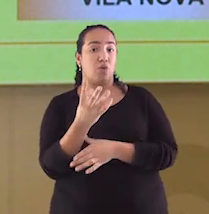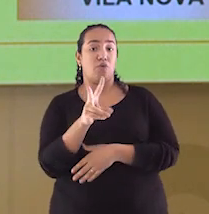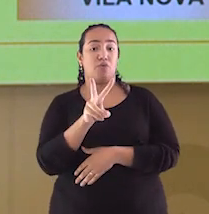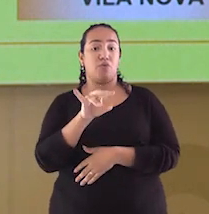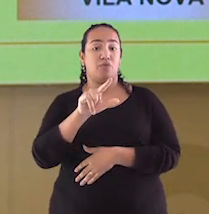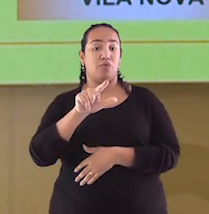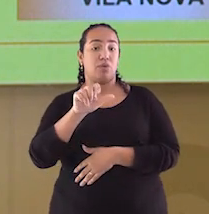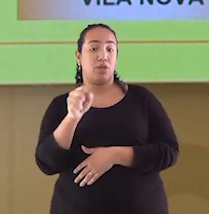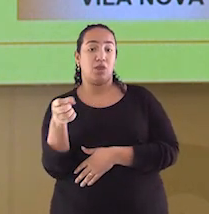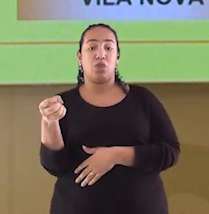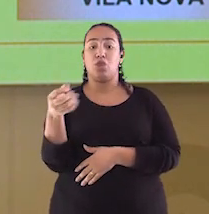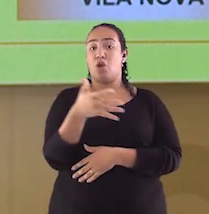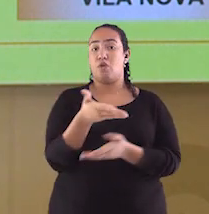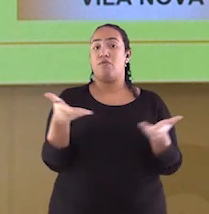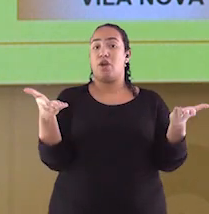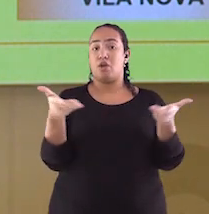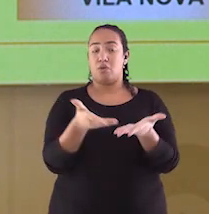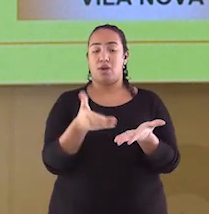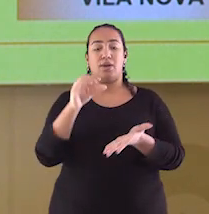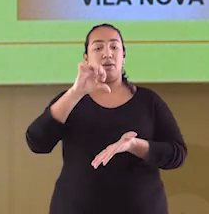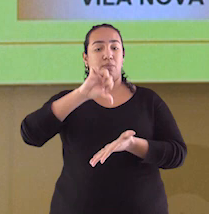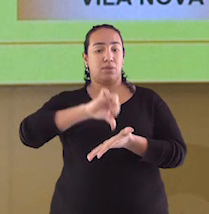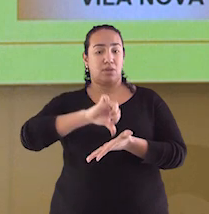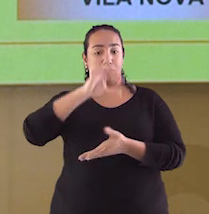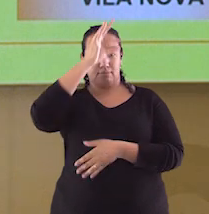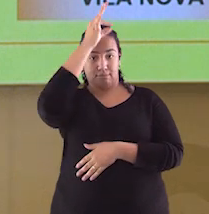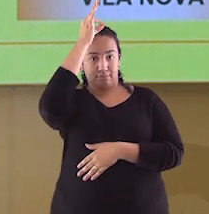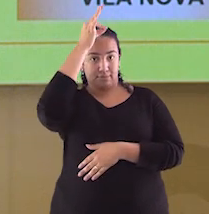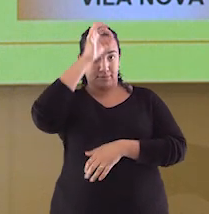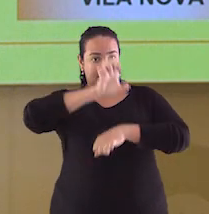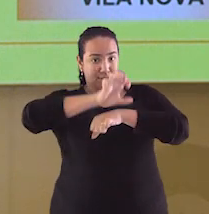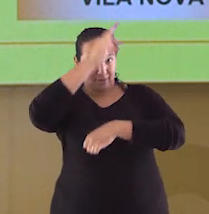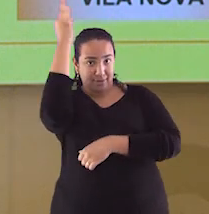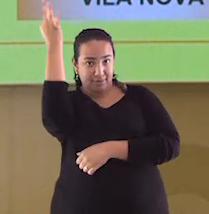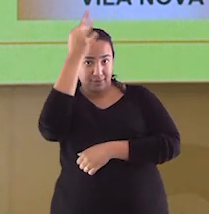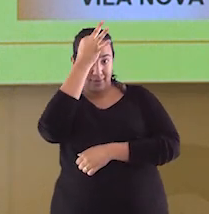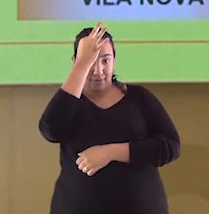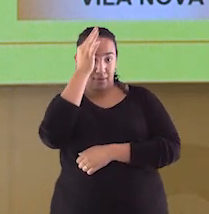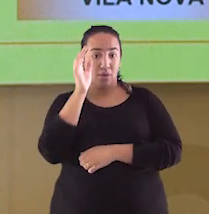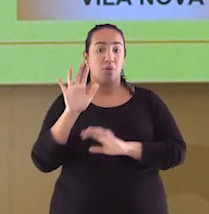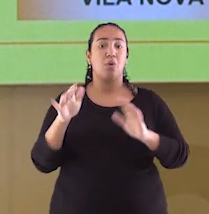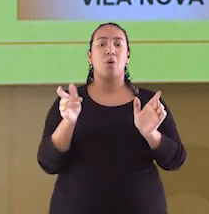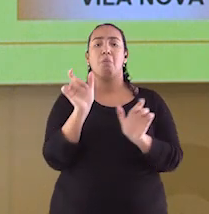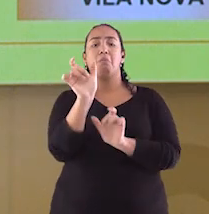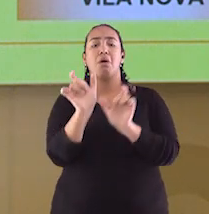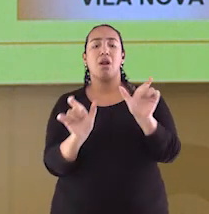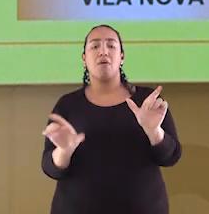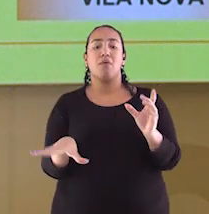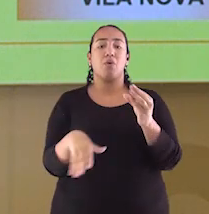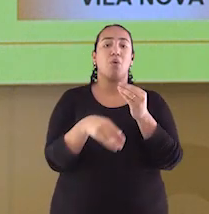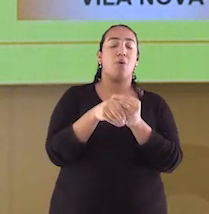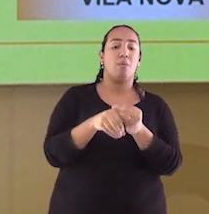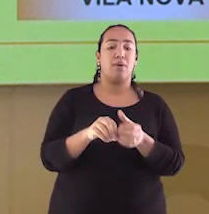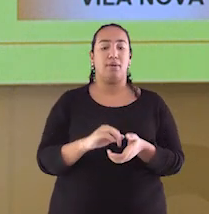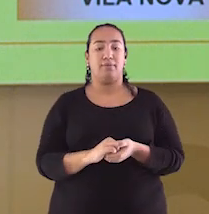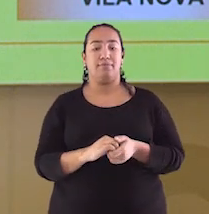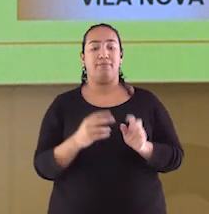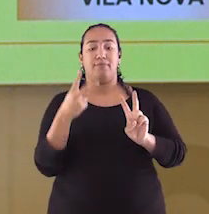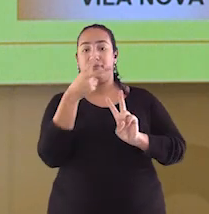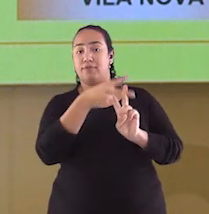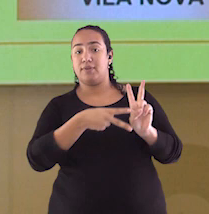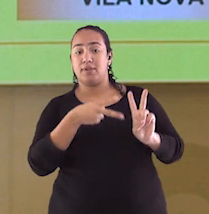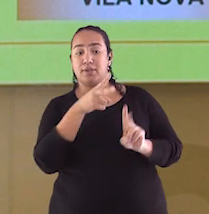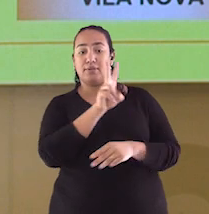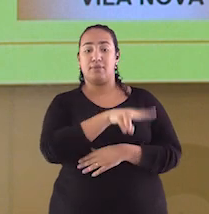vila que se tornou sede do nosso estado. Quais são as palavras? Viana,